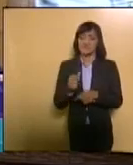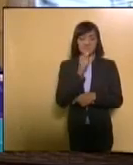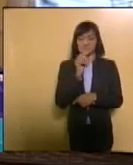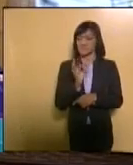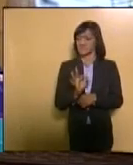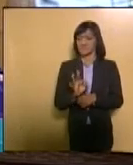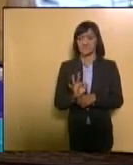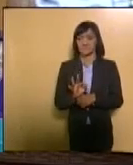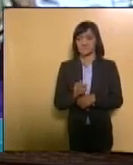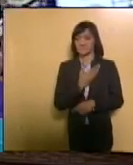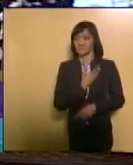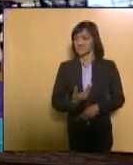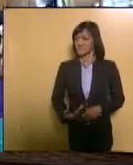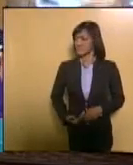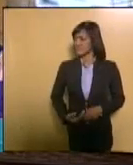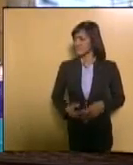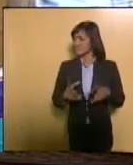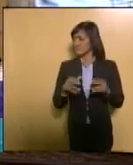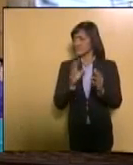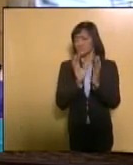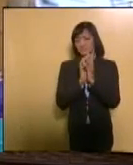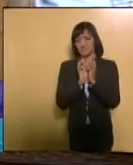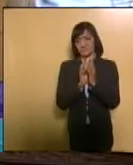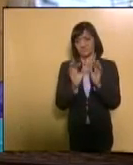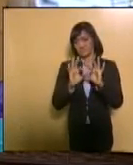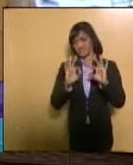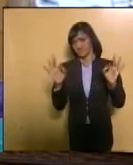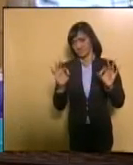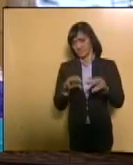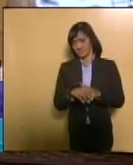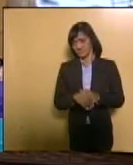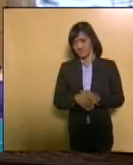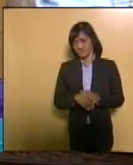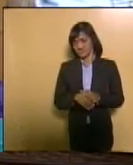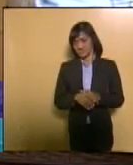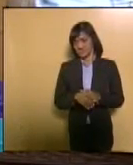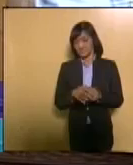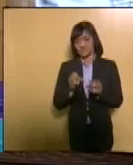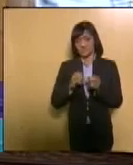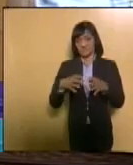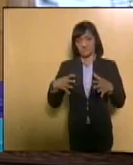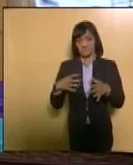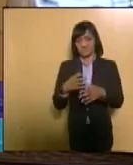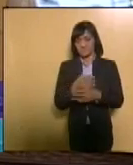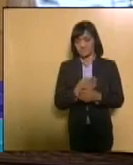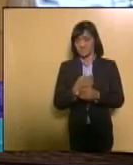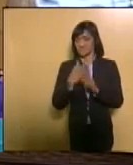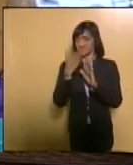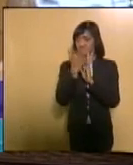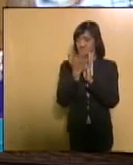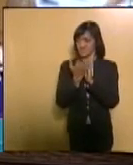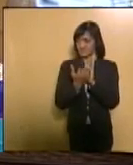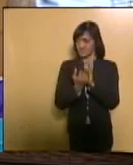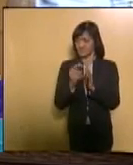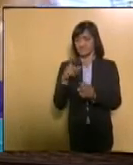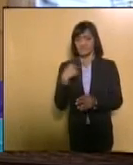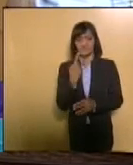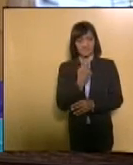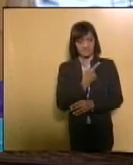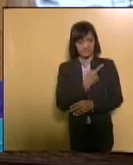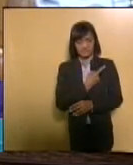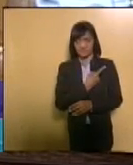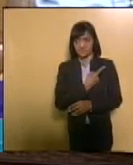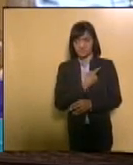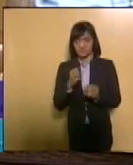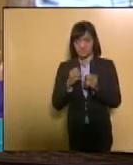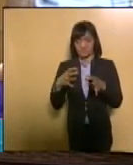nada um governo como o de Pernambuco foi ótimo aquele período Ele criou um um um um plano que nós imitamos Porque nós não